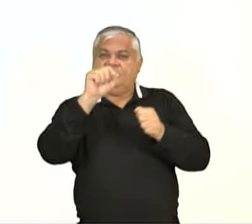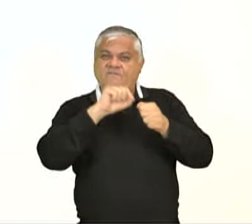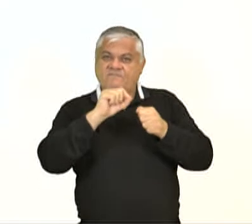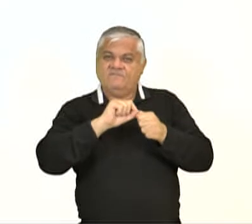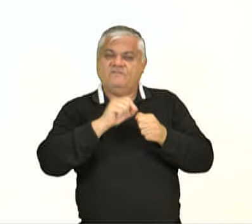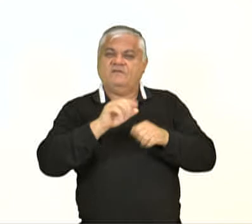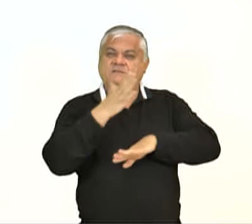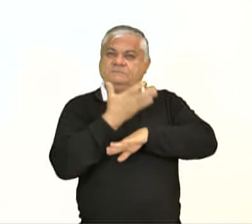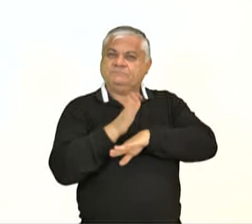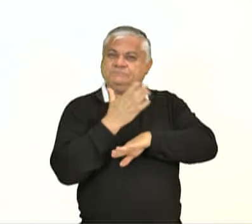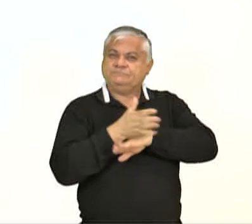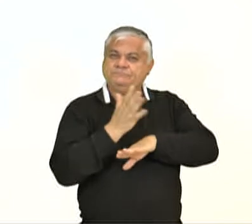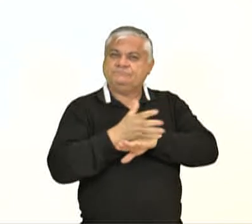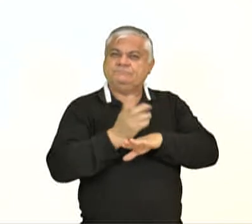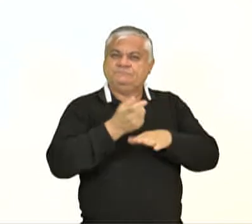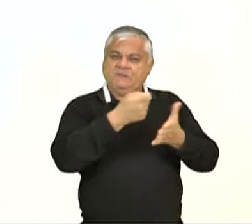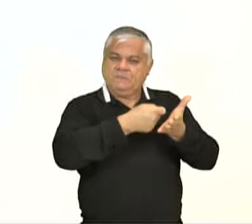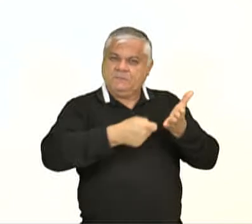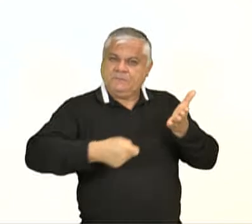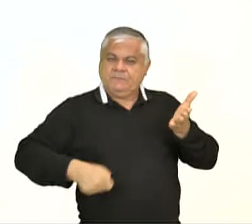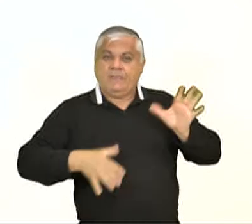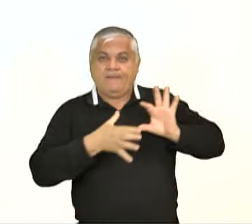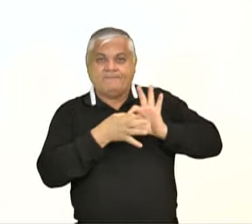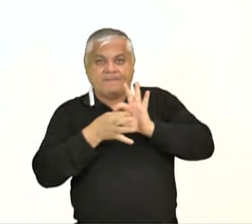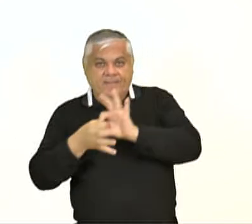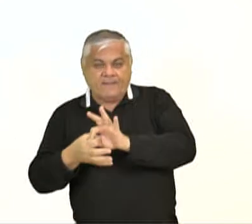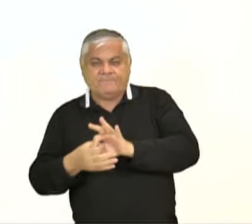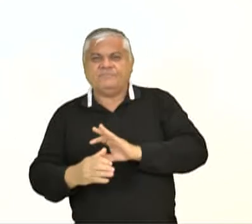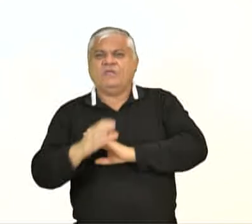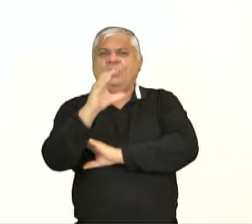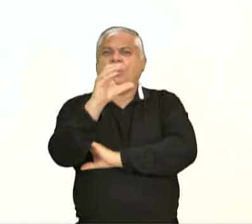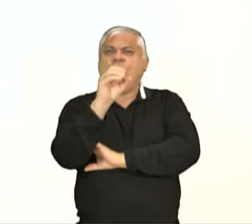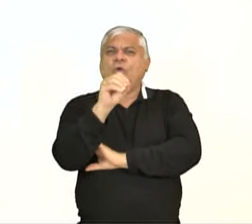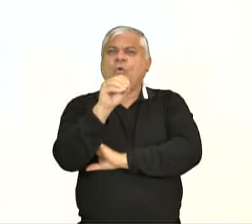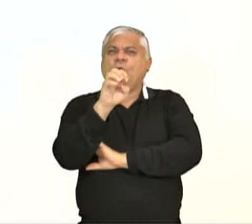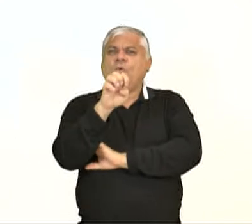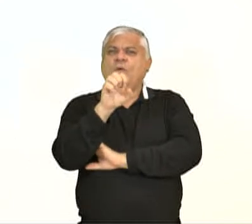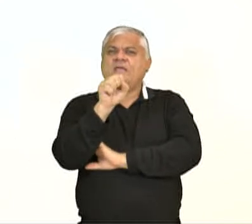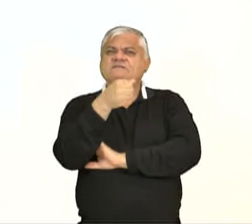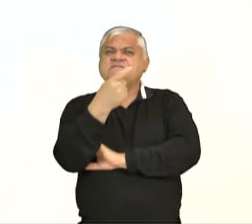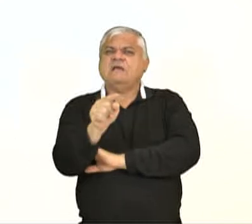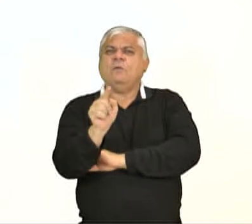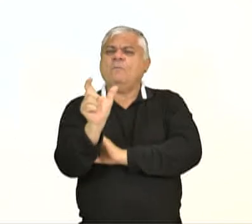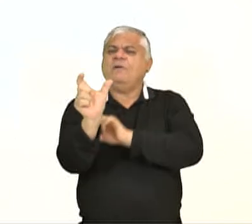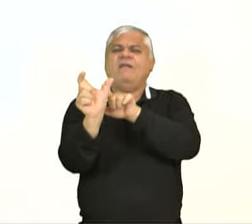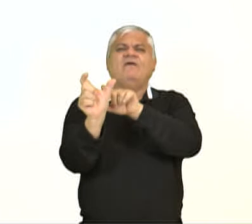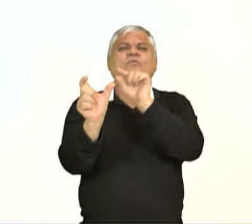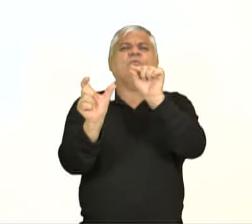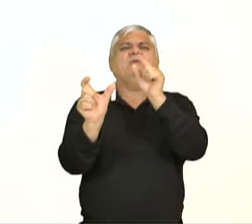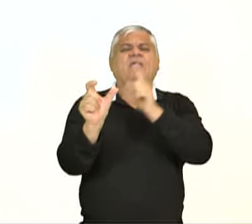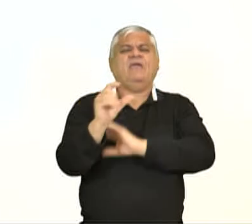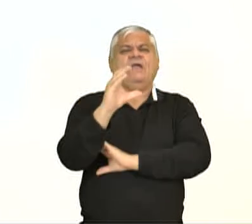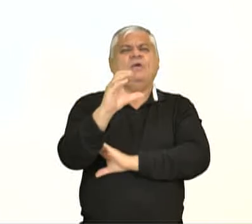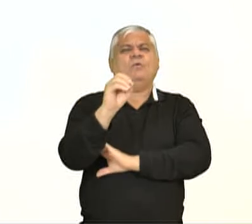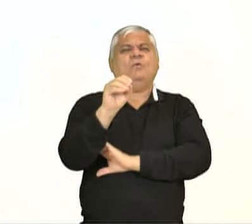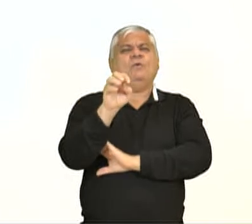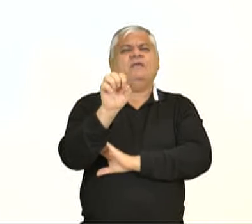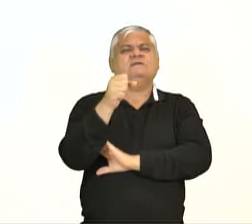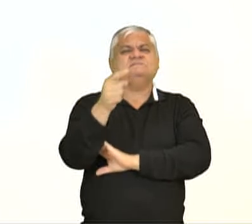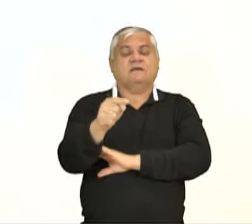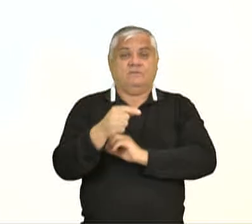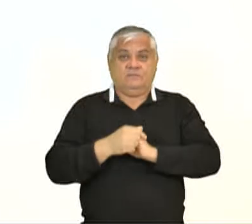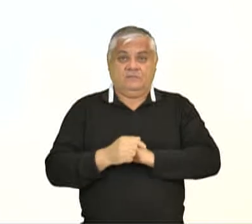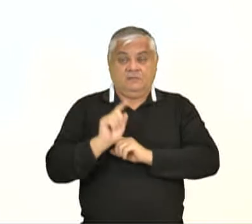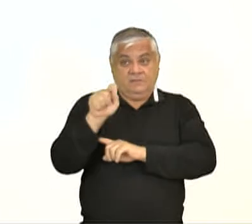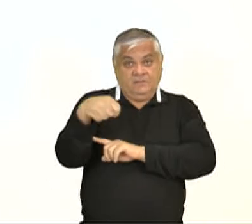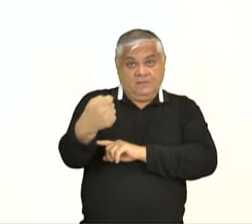alguns exercícios de coesão. Mas você sabe o que é coesão? Então, observem aqui uma definição. Dá-se o